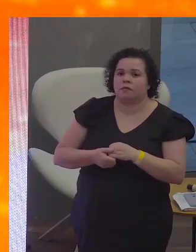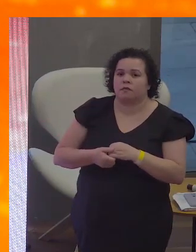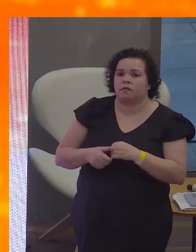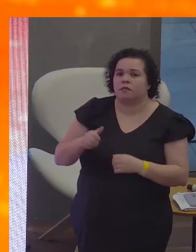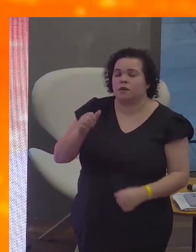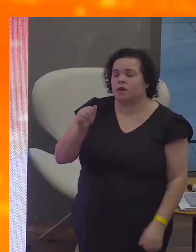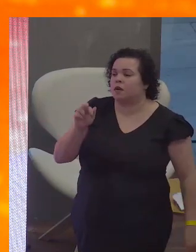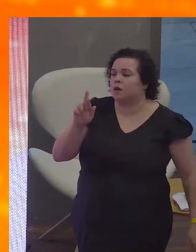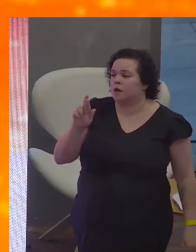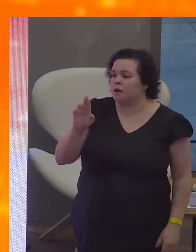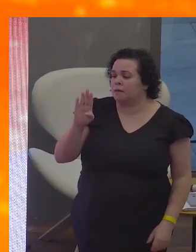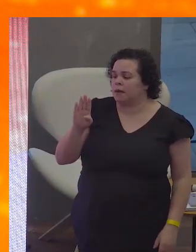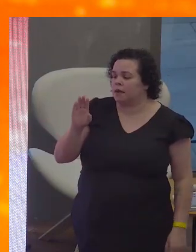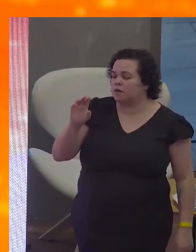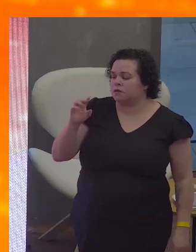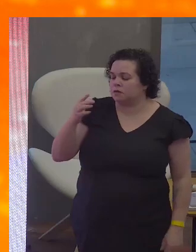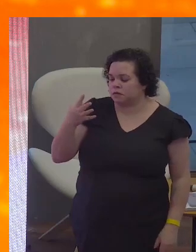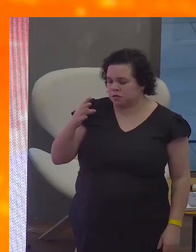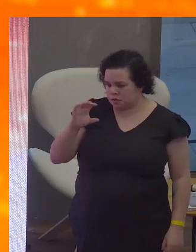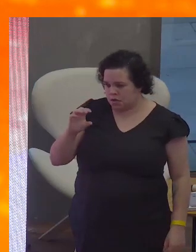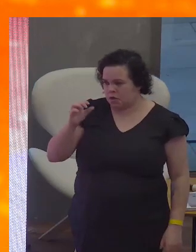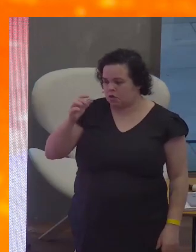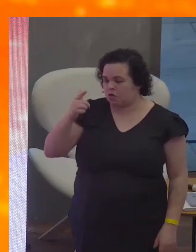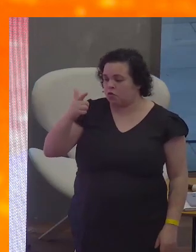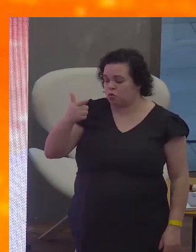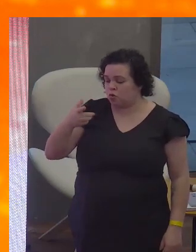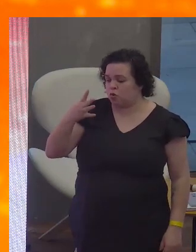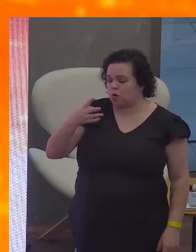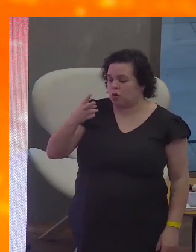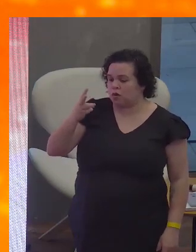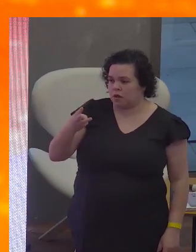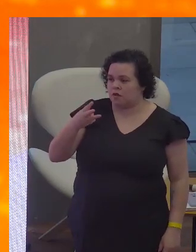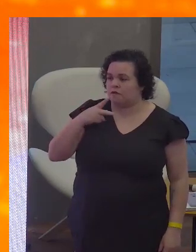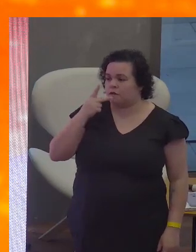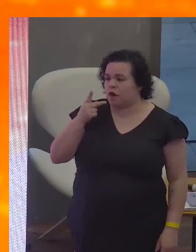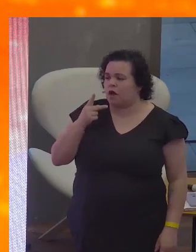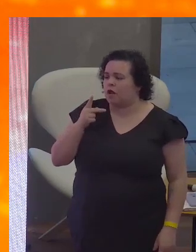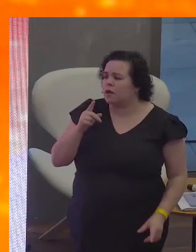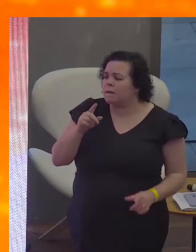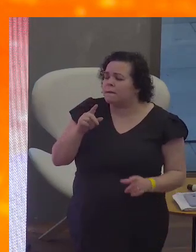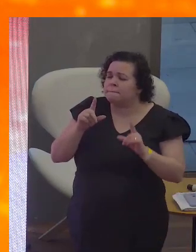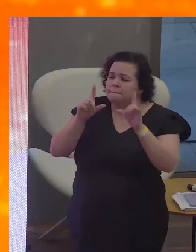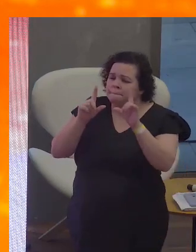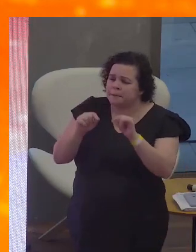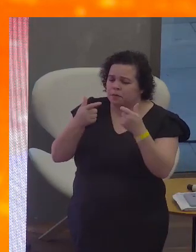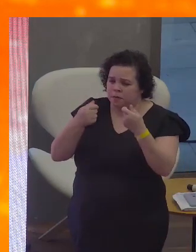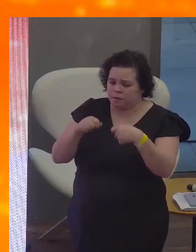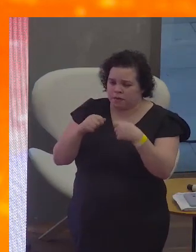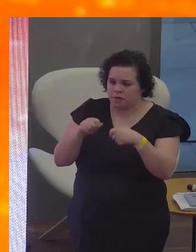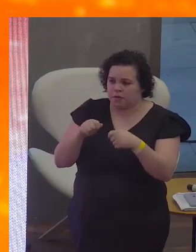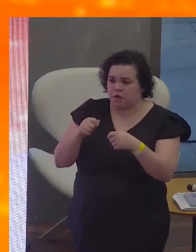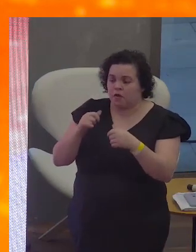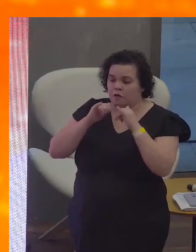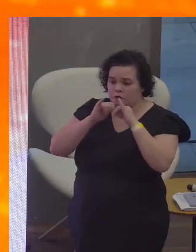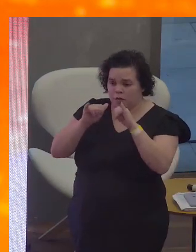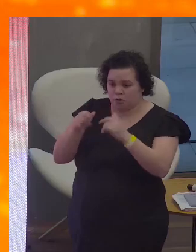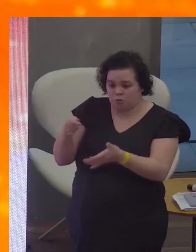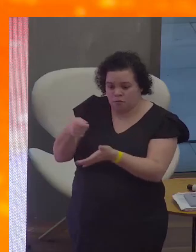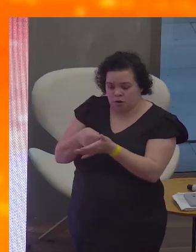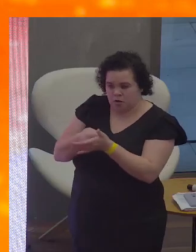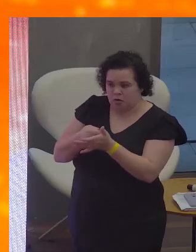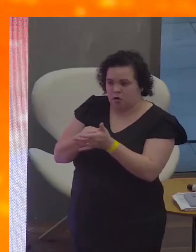RDC 243, né, que vai dispõe sobre os requisitos mínimos sanitários, informações obrigatórias na rotulagem